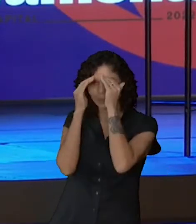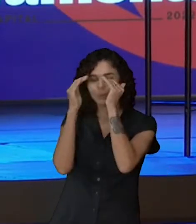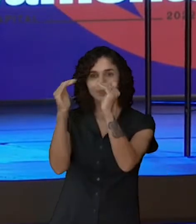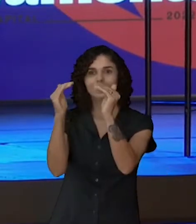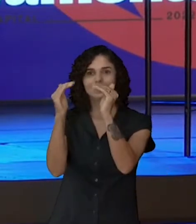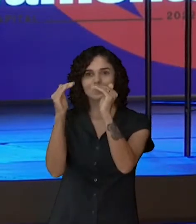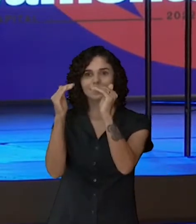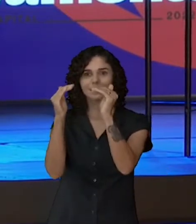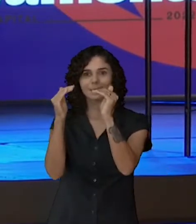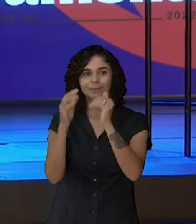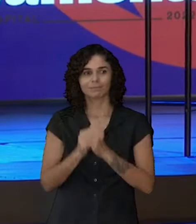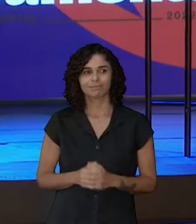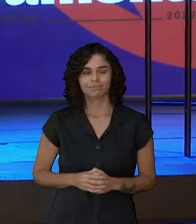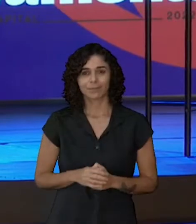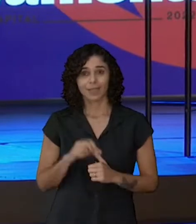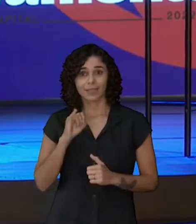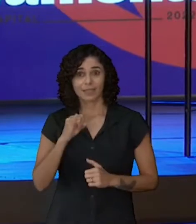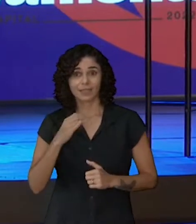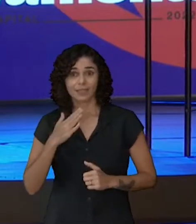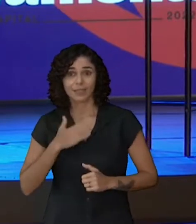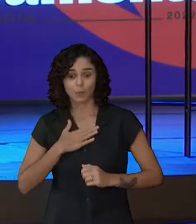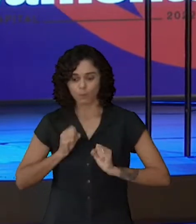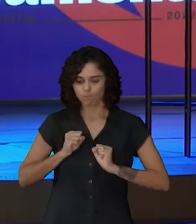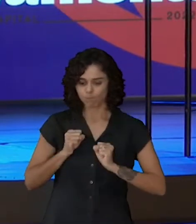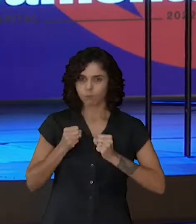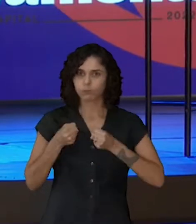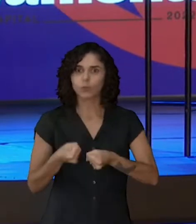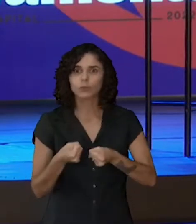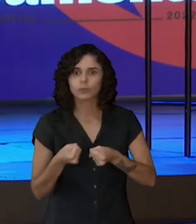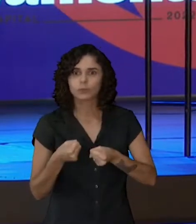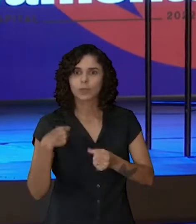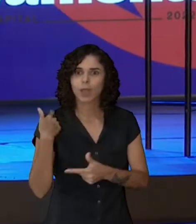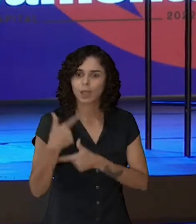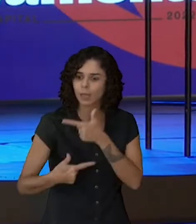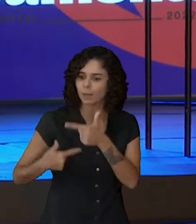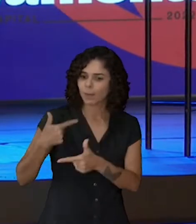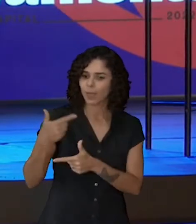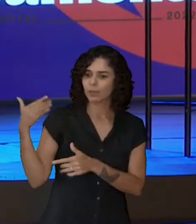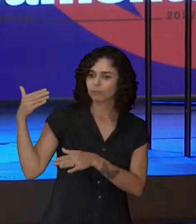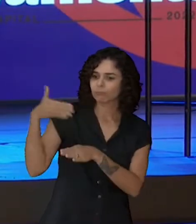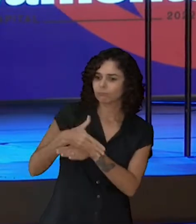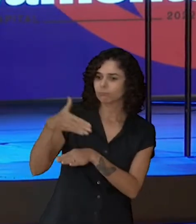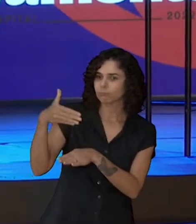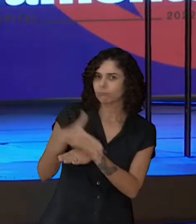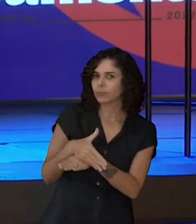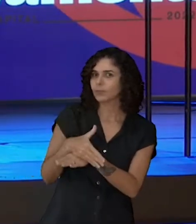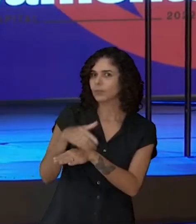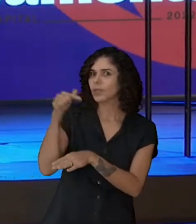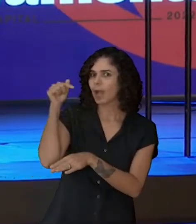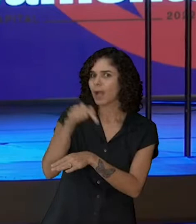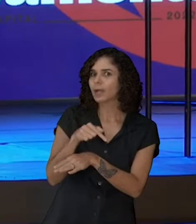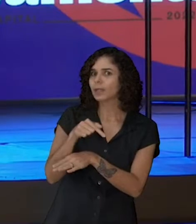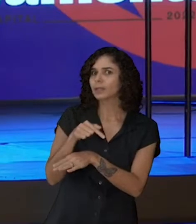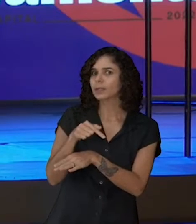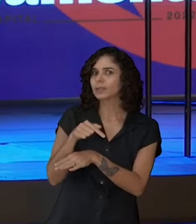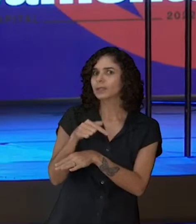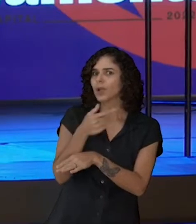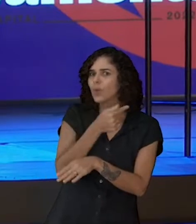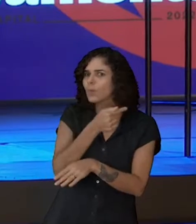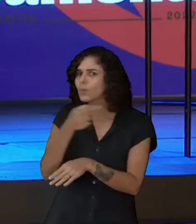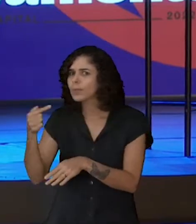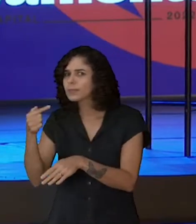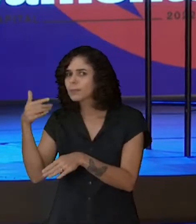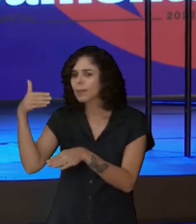Se o meu investimento de sair de casa e vir todas as noites para a igreja uma